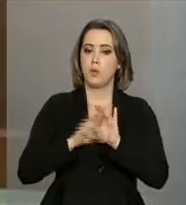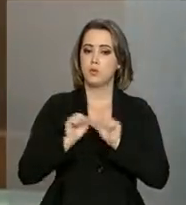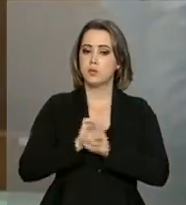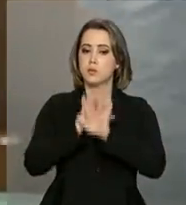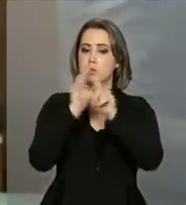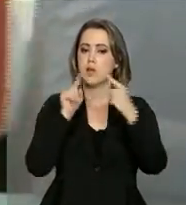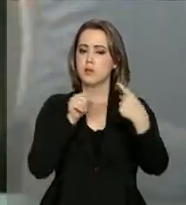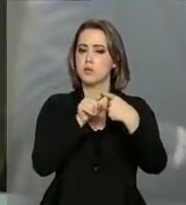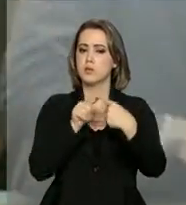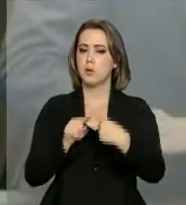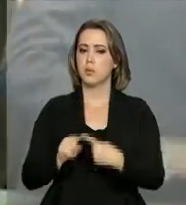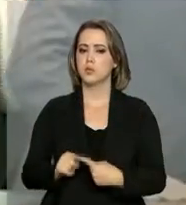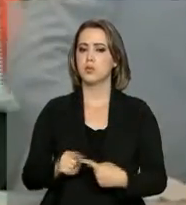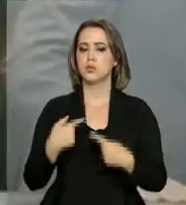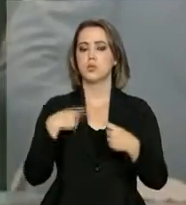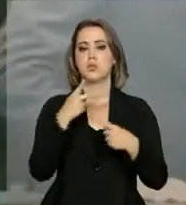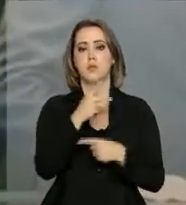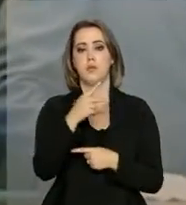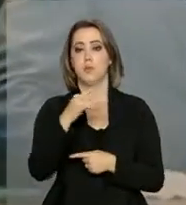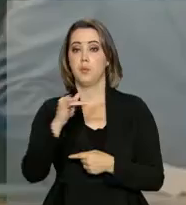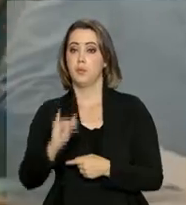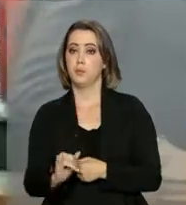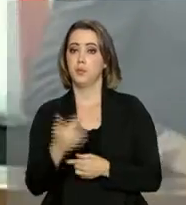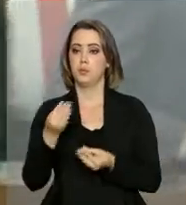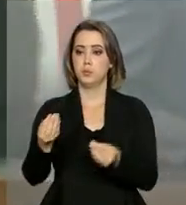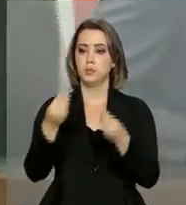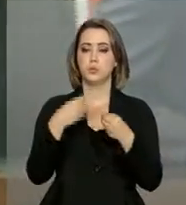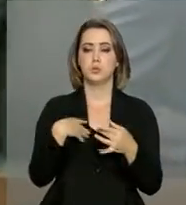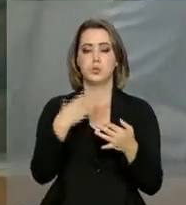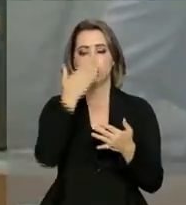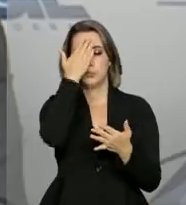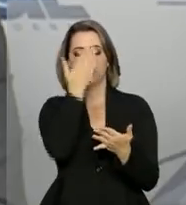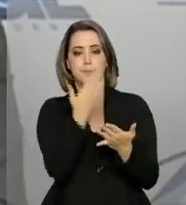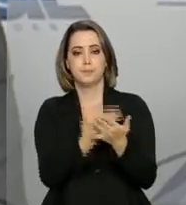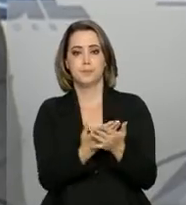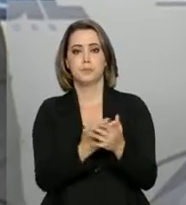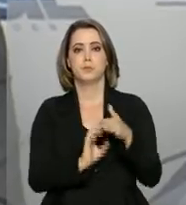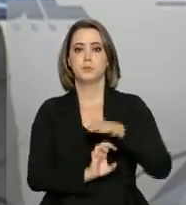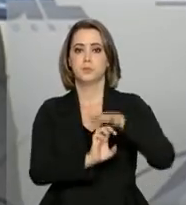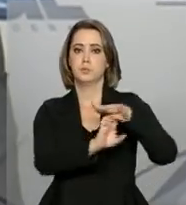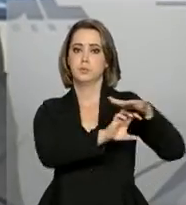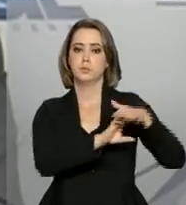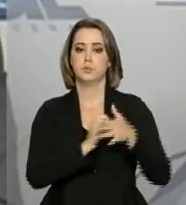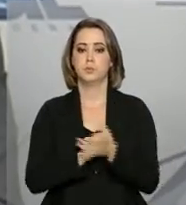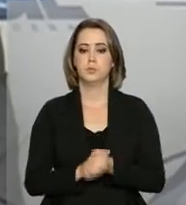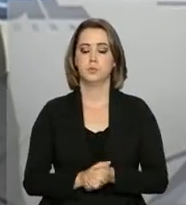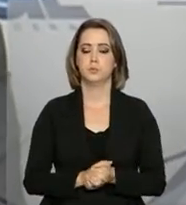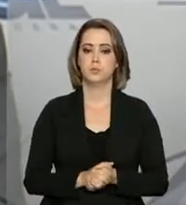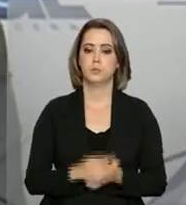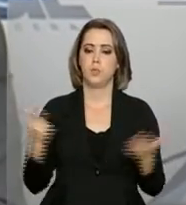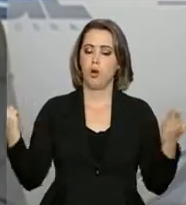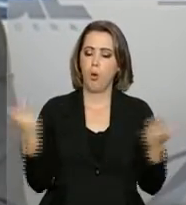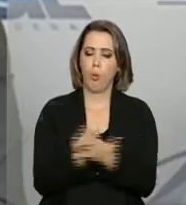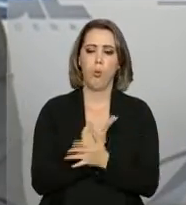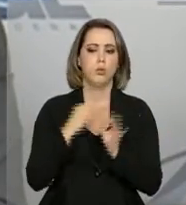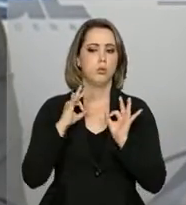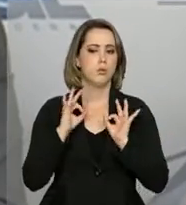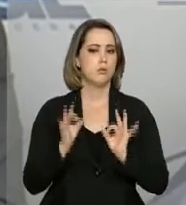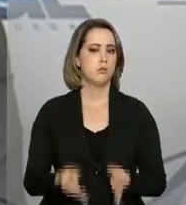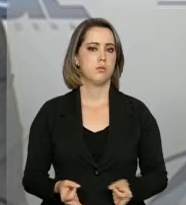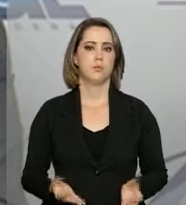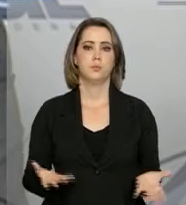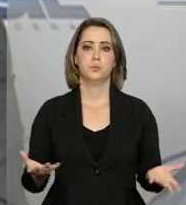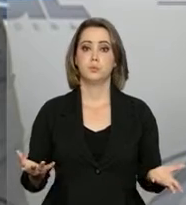implantadas com o pt que trouxe mais confiança aos investidores as coisas estão acontecendo os leilões estão ocorrendo